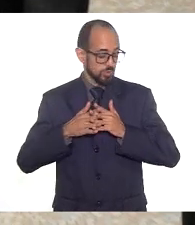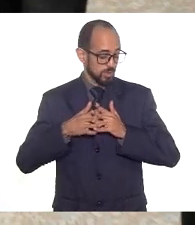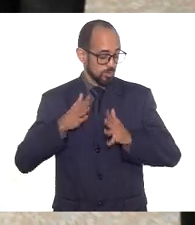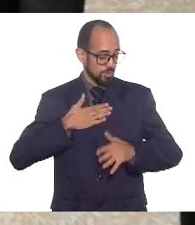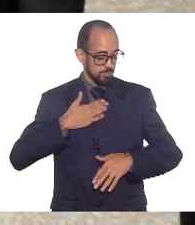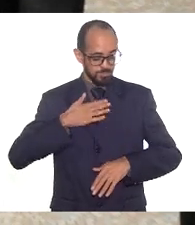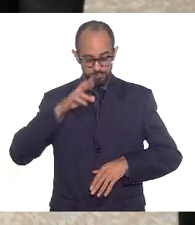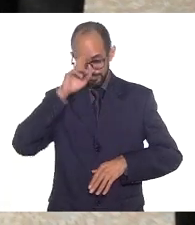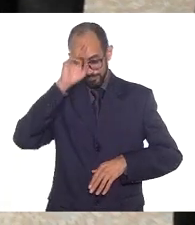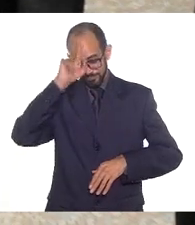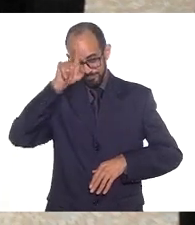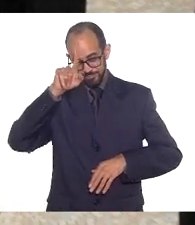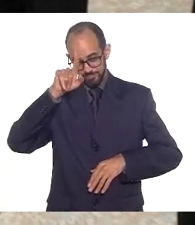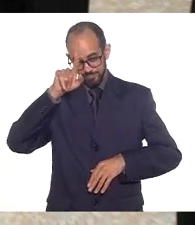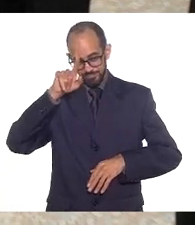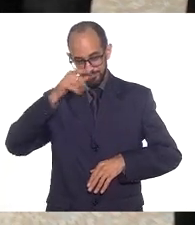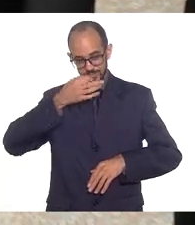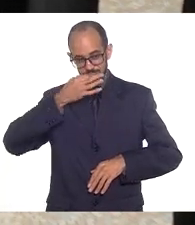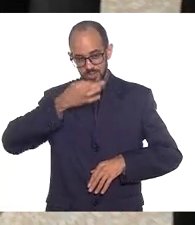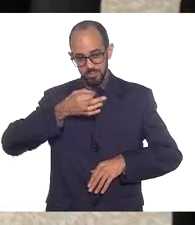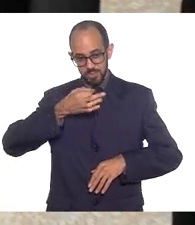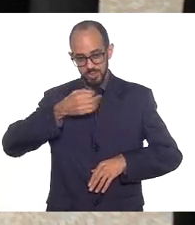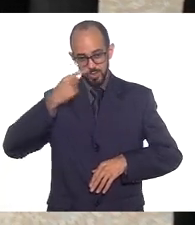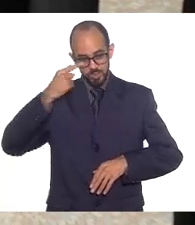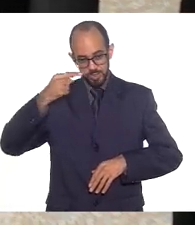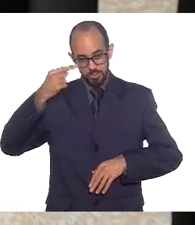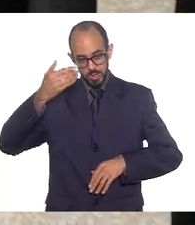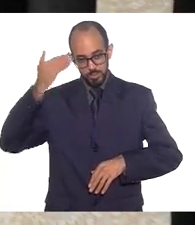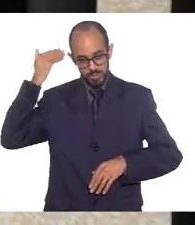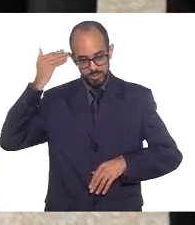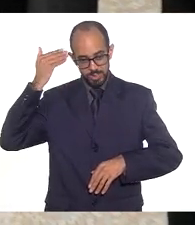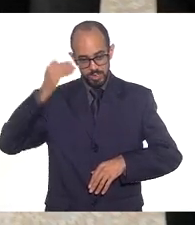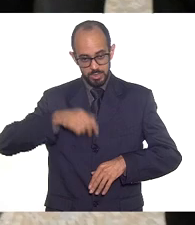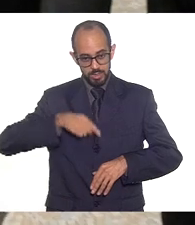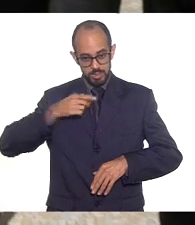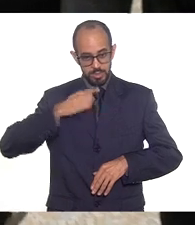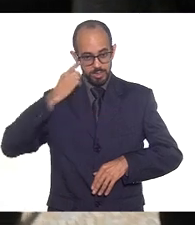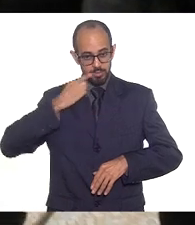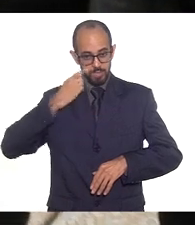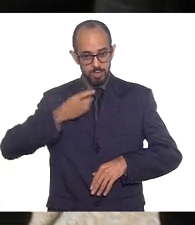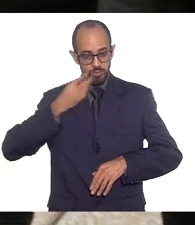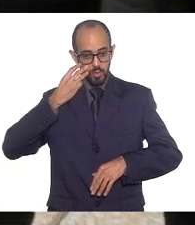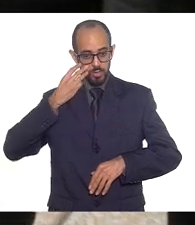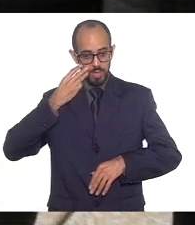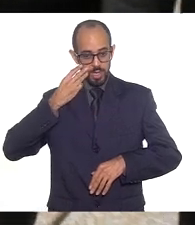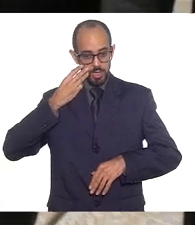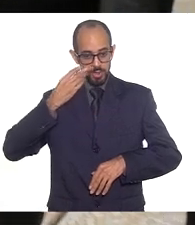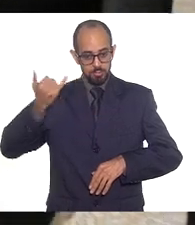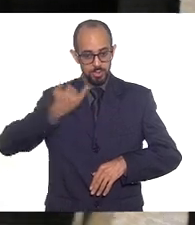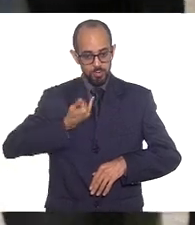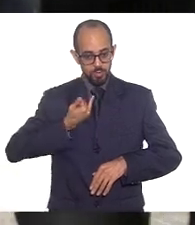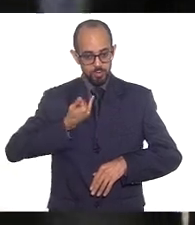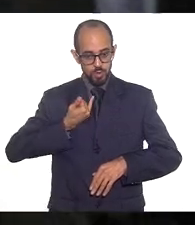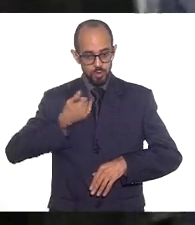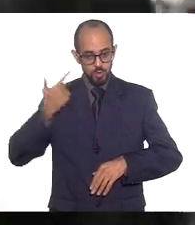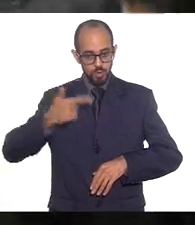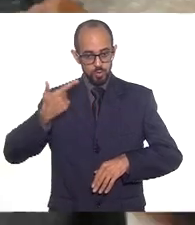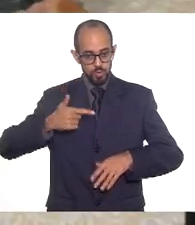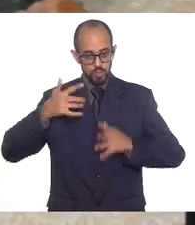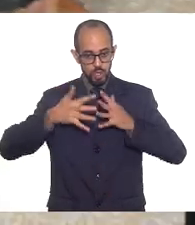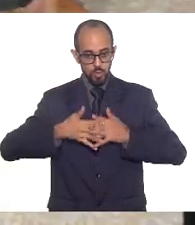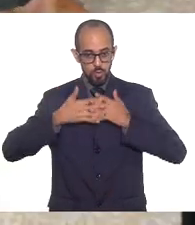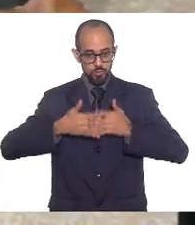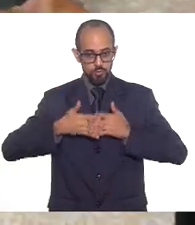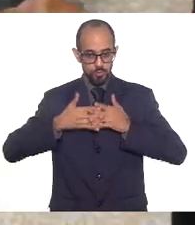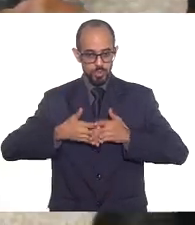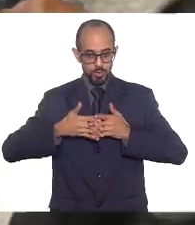em relação à emissão de um parecer que foi feito na semana passada Deputado waldeck me chamou atenção não havia conflito na